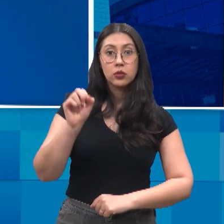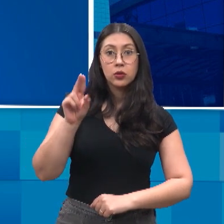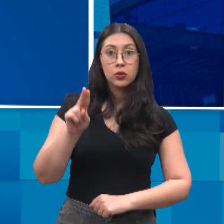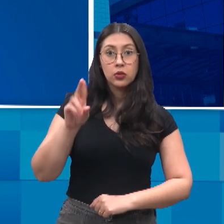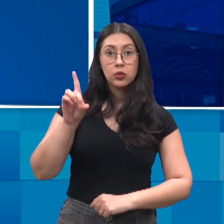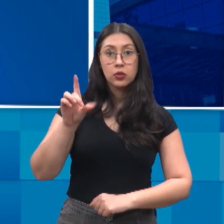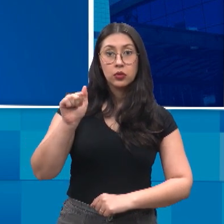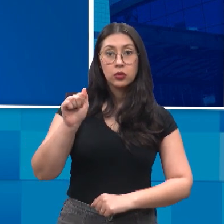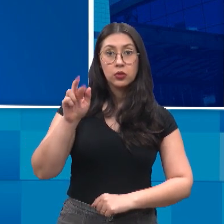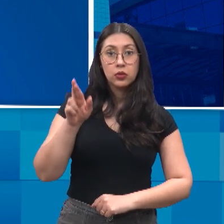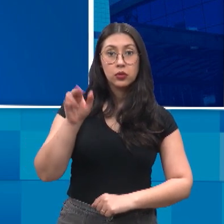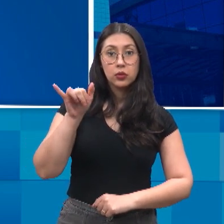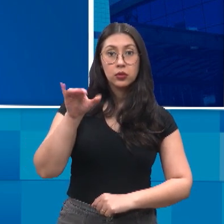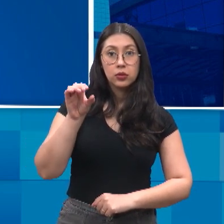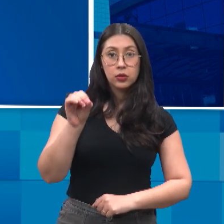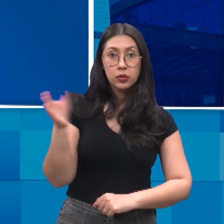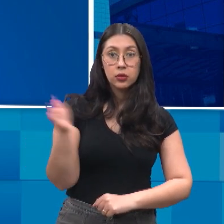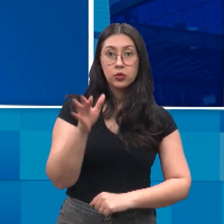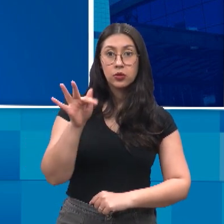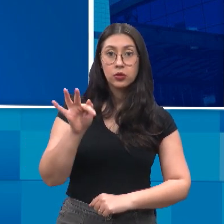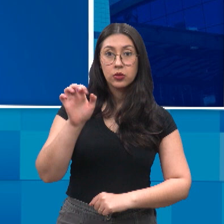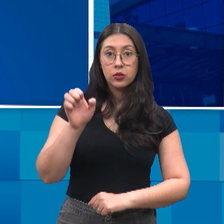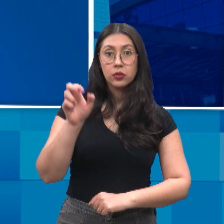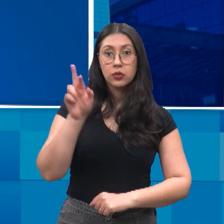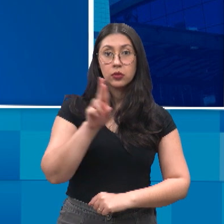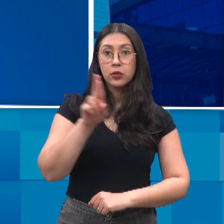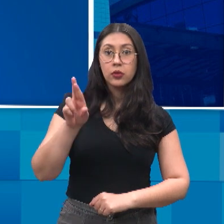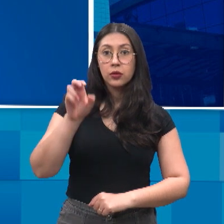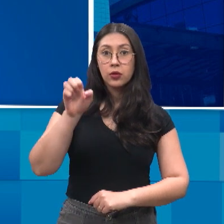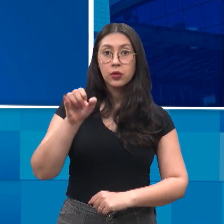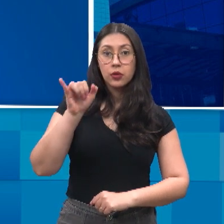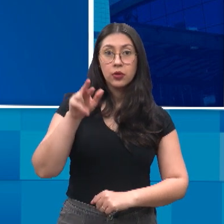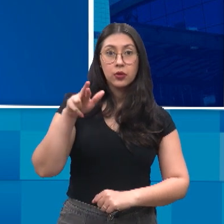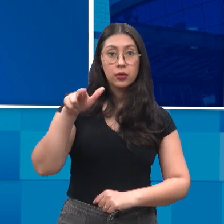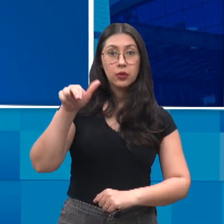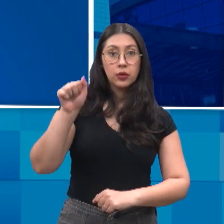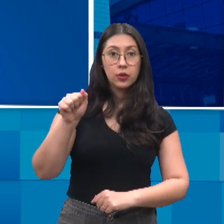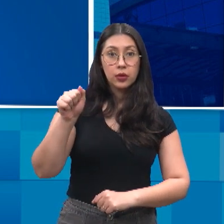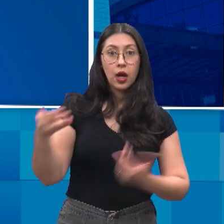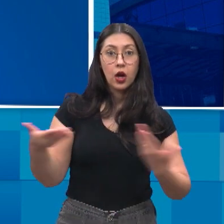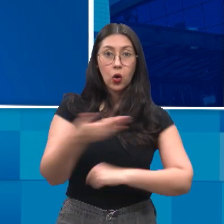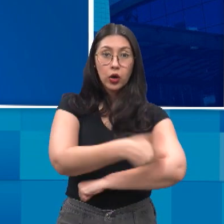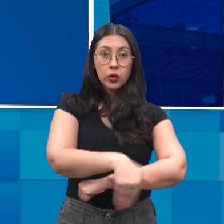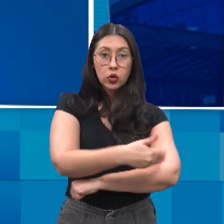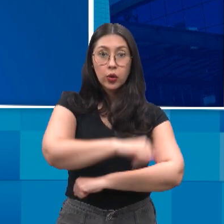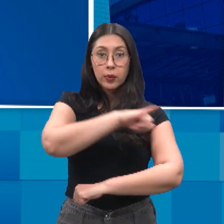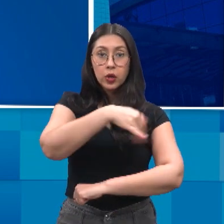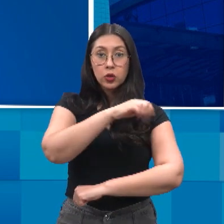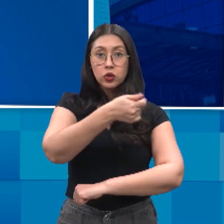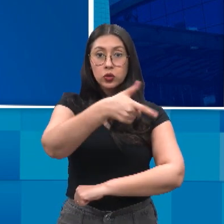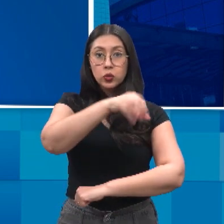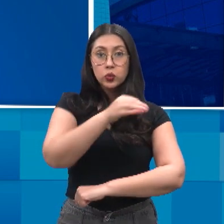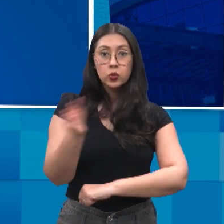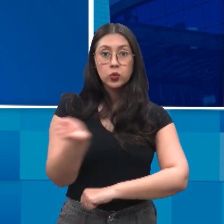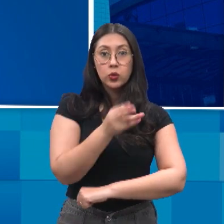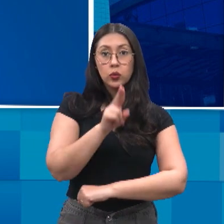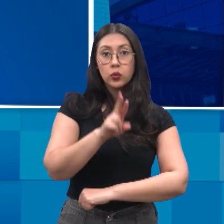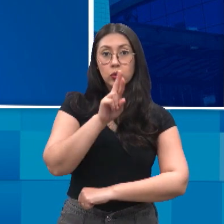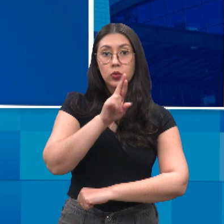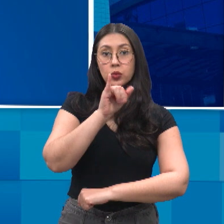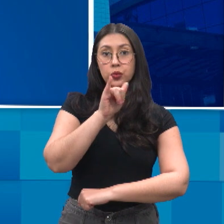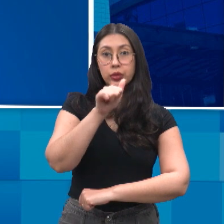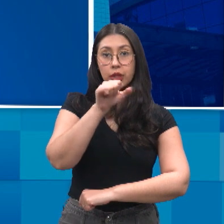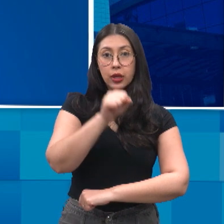528 e 532, a rua Alcide Salgado, de Viela João Urias Ferreira. Rito